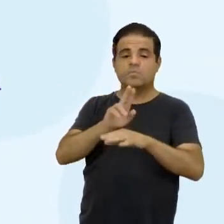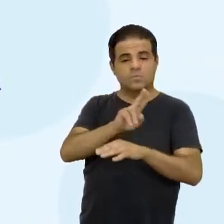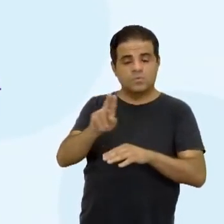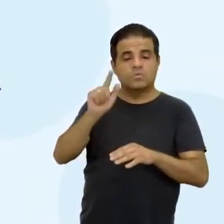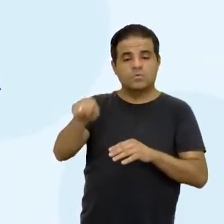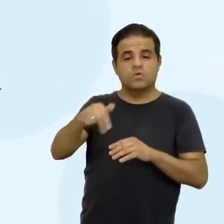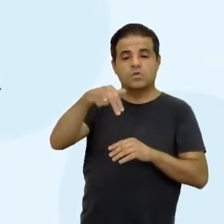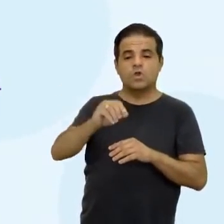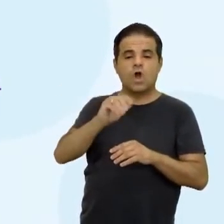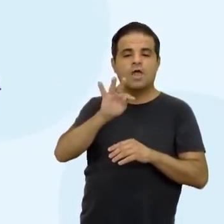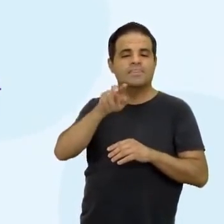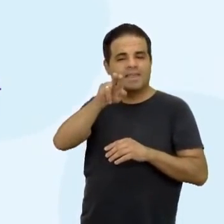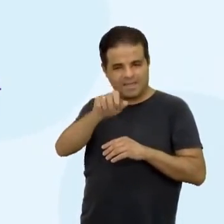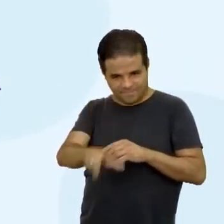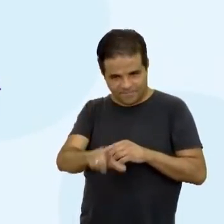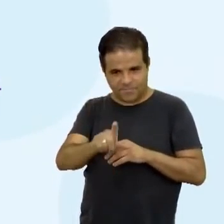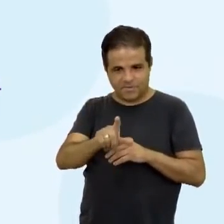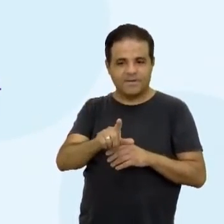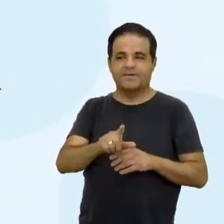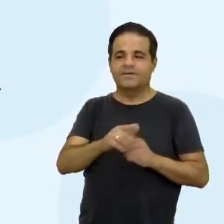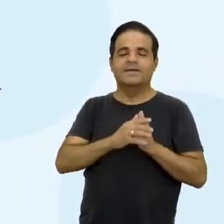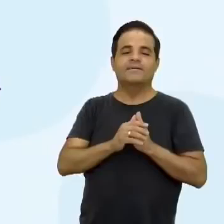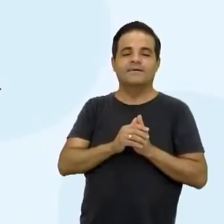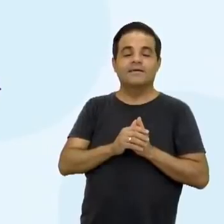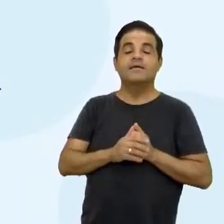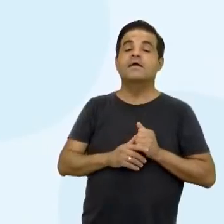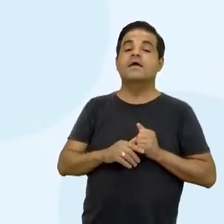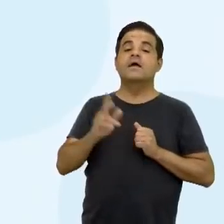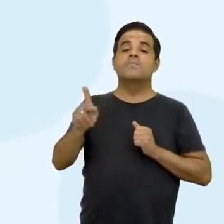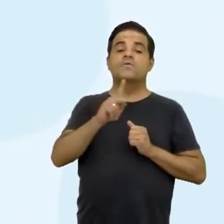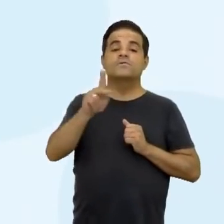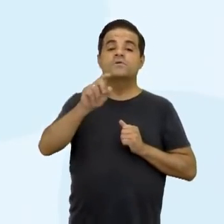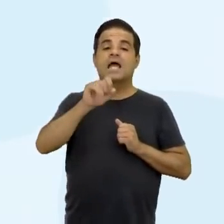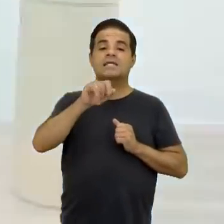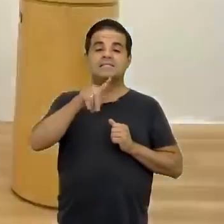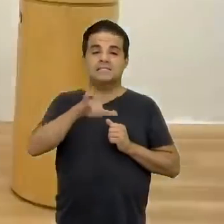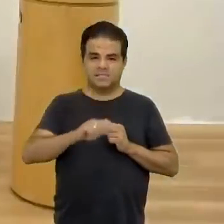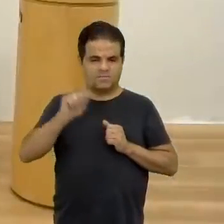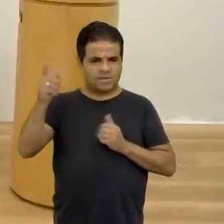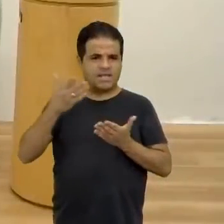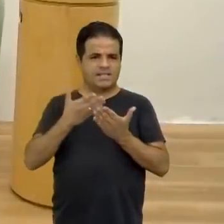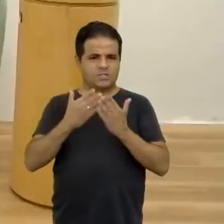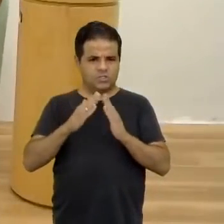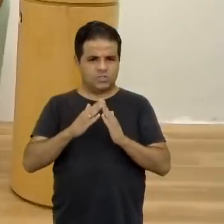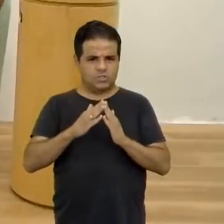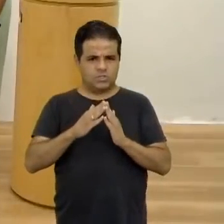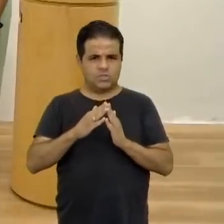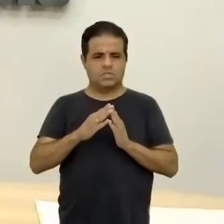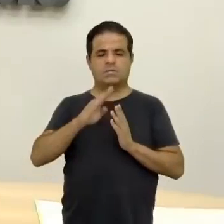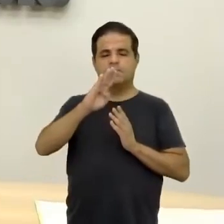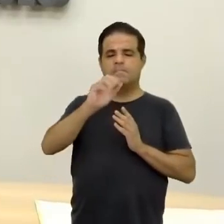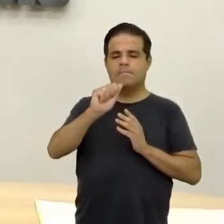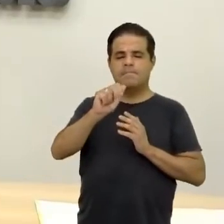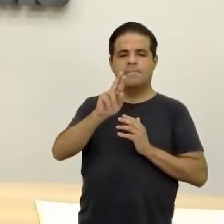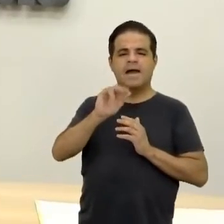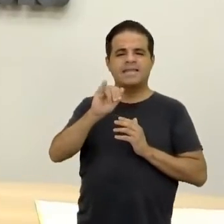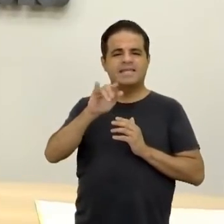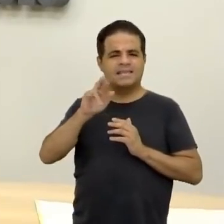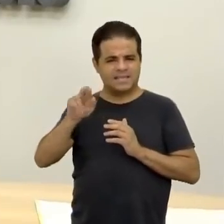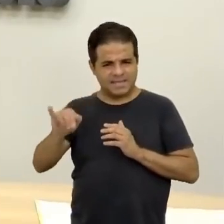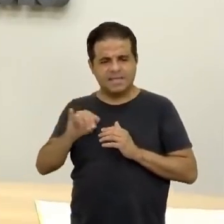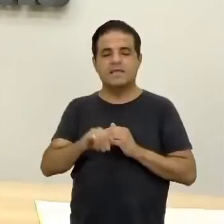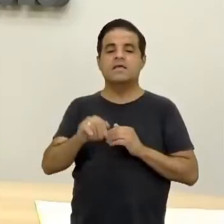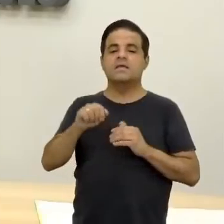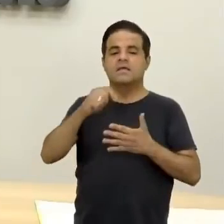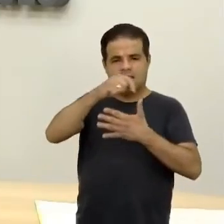ele é chamado de notável só participando aqui viver professora Sílvia tá lá da escola ephigênia lá de Bariri tá com Lucas